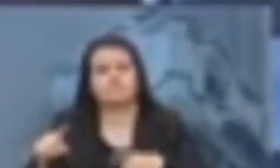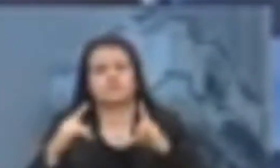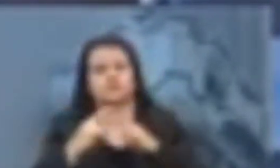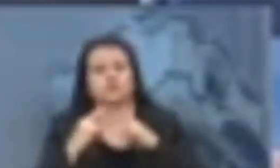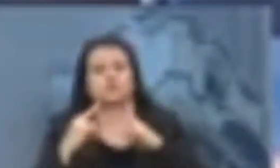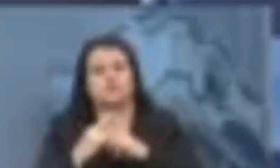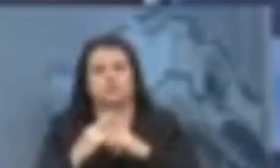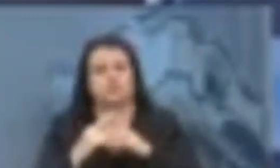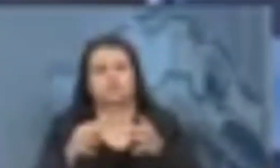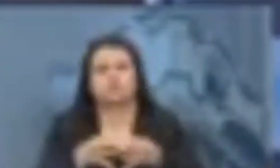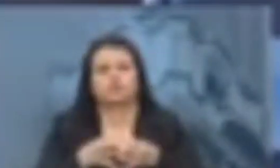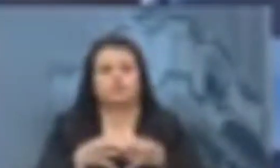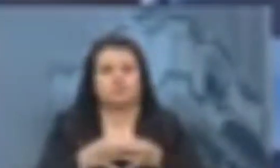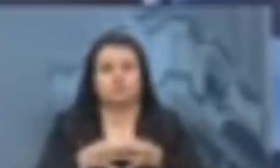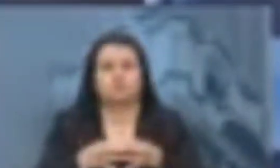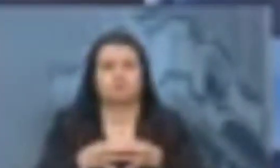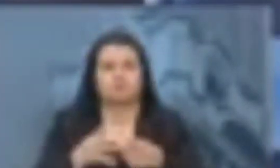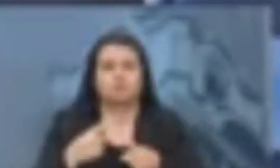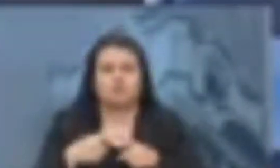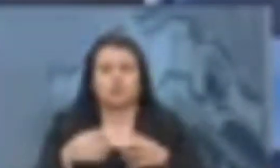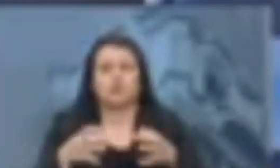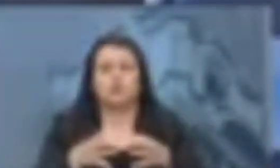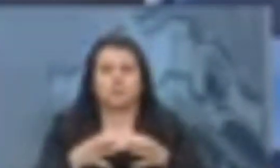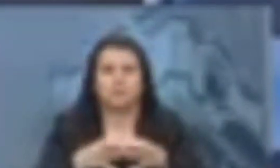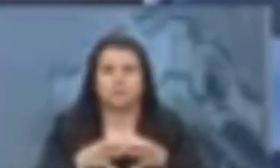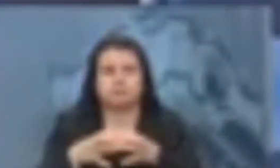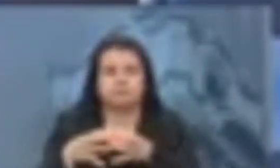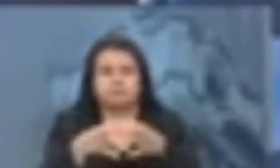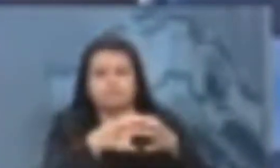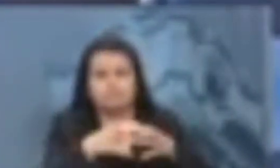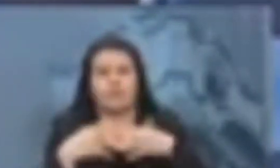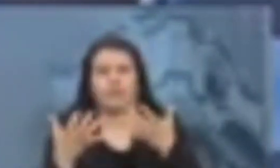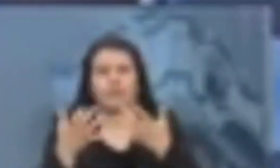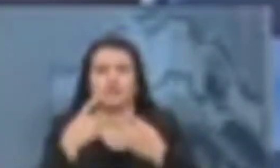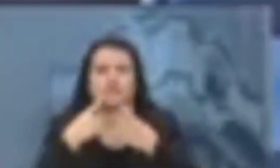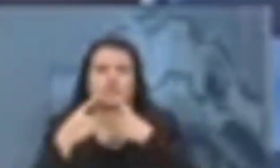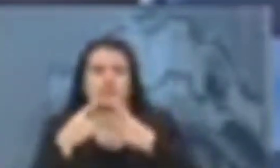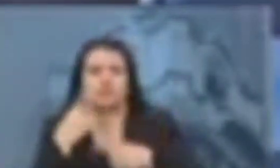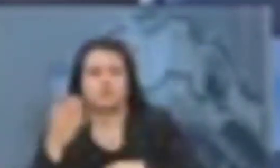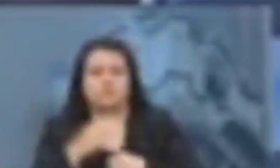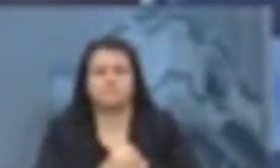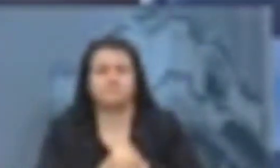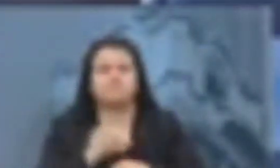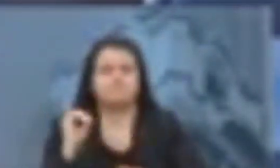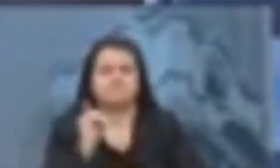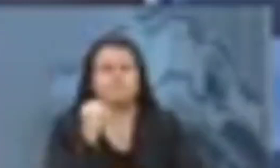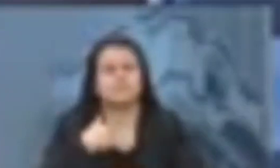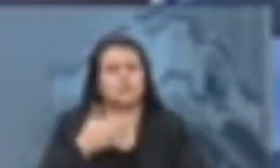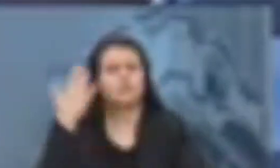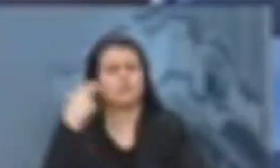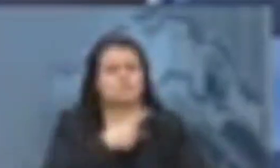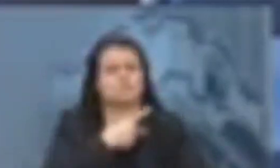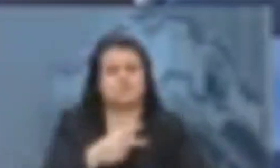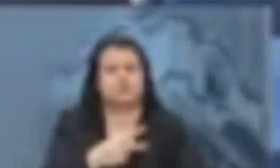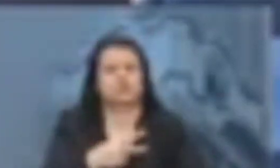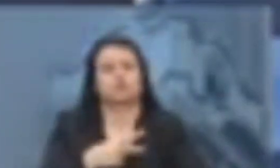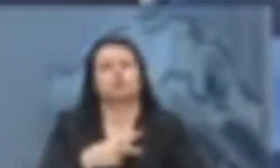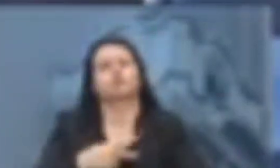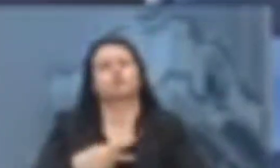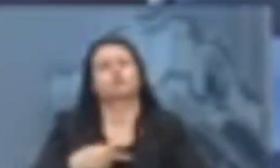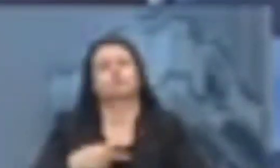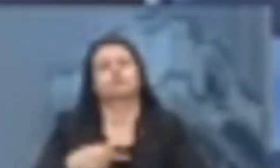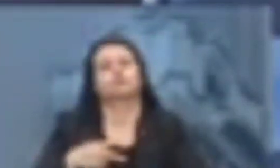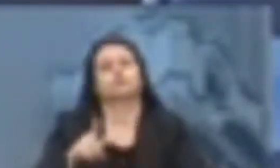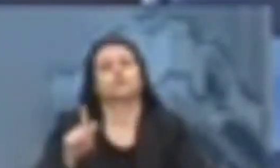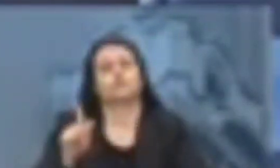grupos que buscam esse diálogo. E é importante, eu fui presidente do Grêmio Estudantil duas vezes